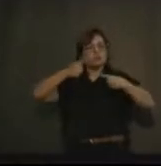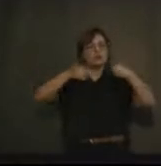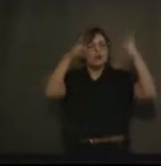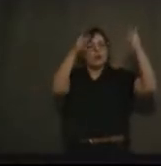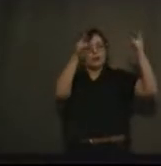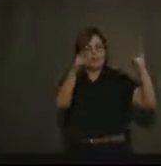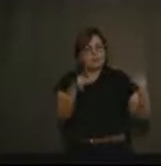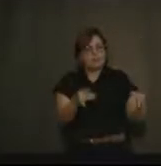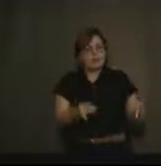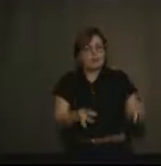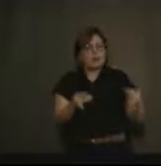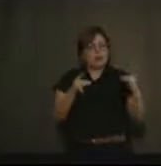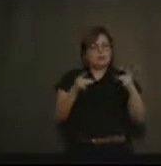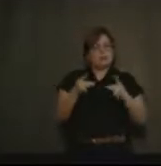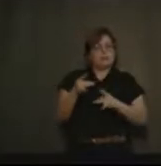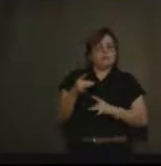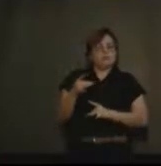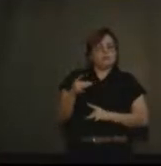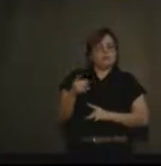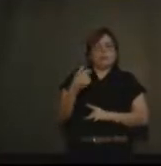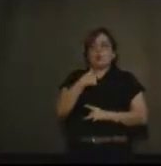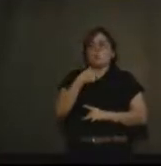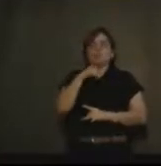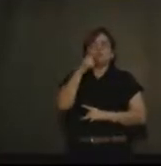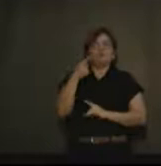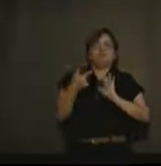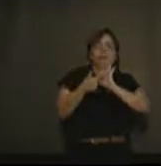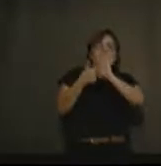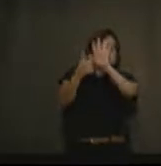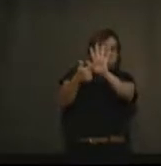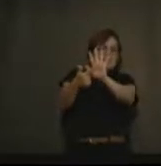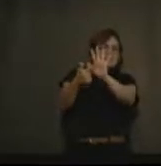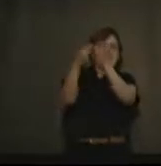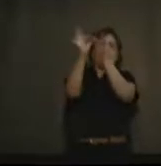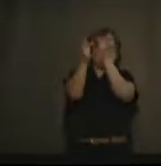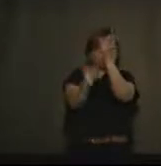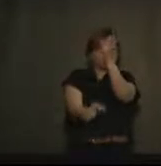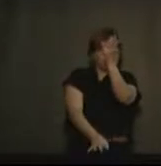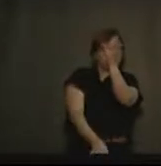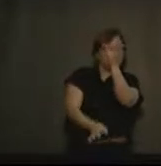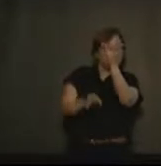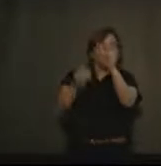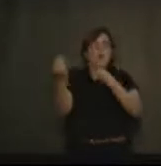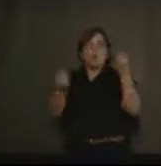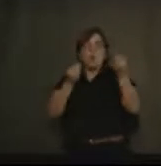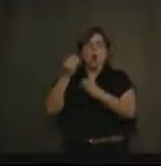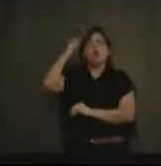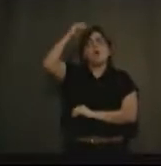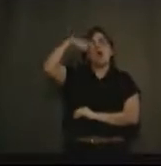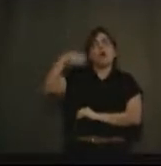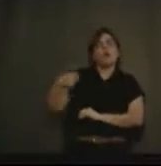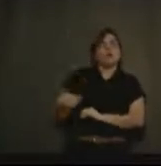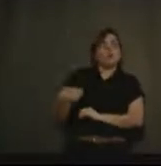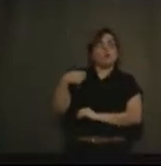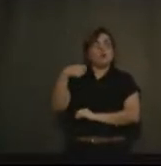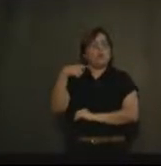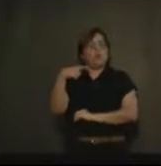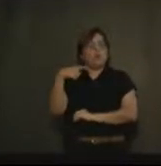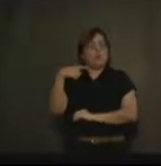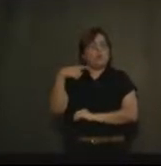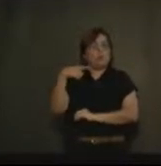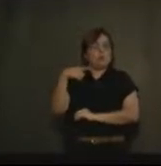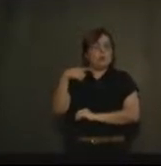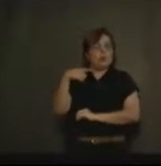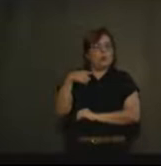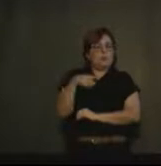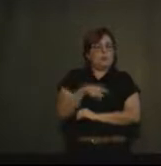não podia apresentar aqui, a contribuição de Poincaré ao problema dos três corpos e entra em detalhes, como, por exemplo, o que são